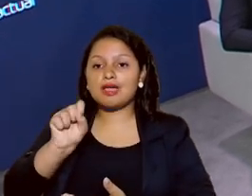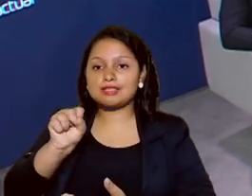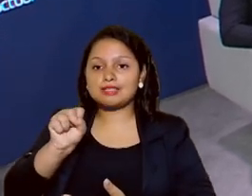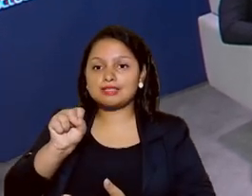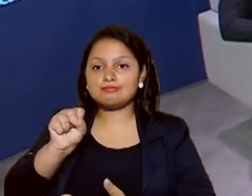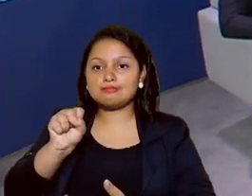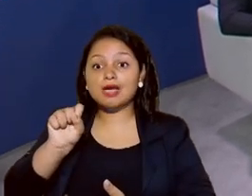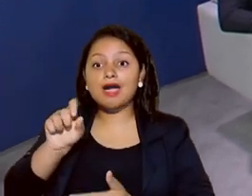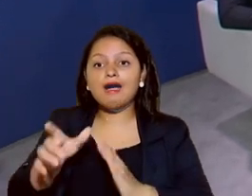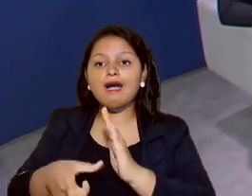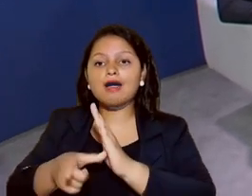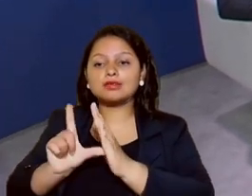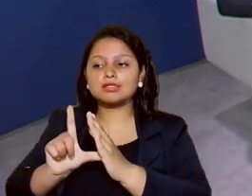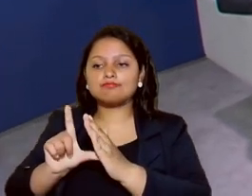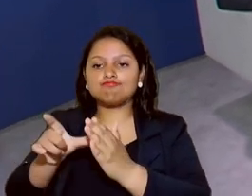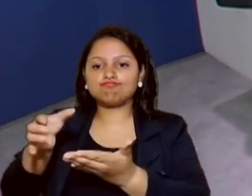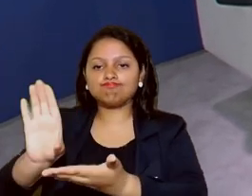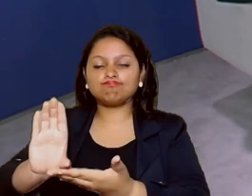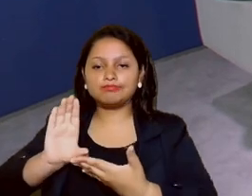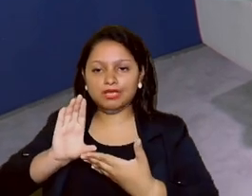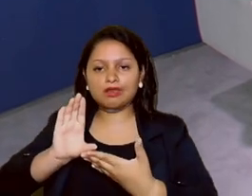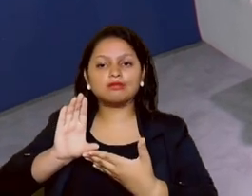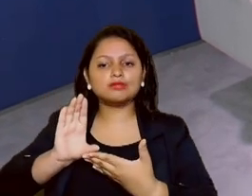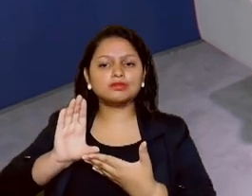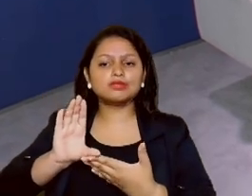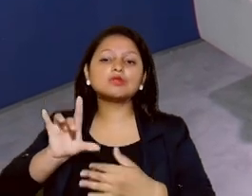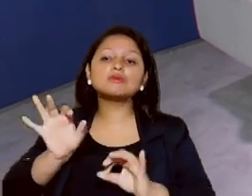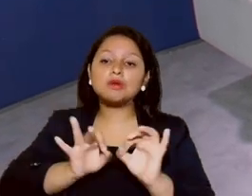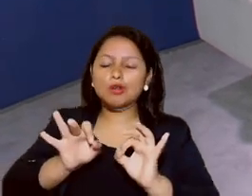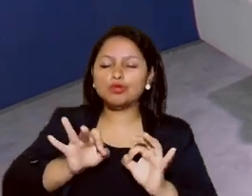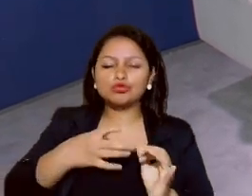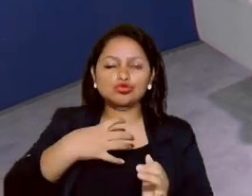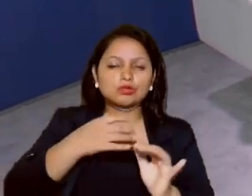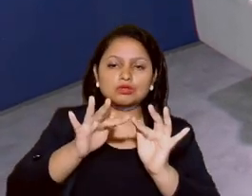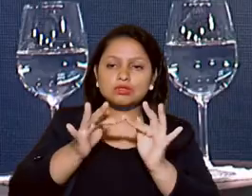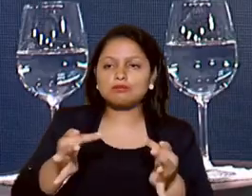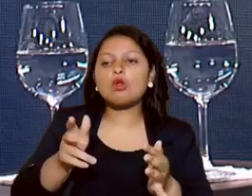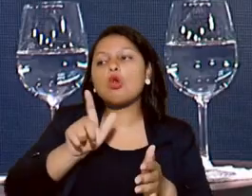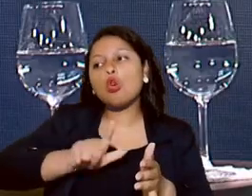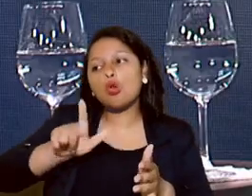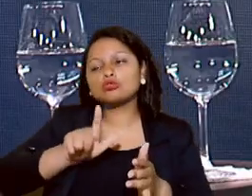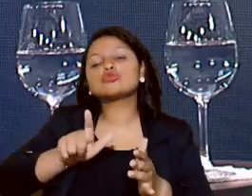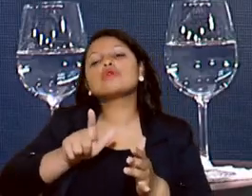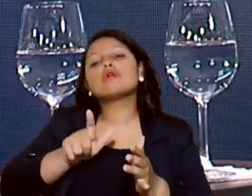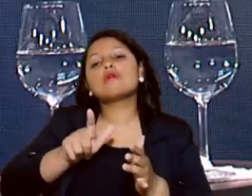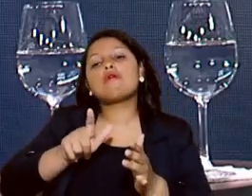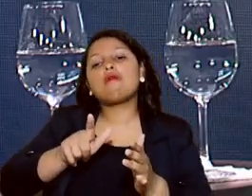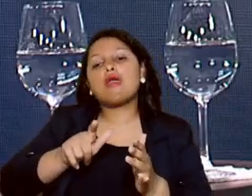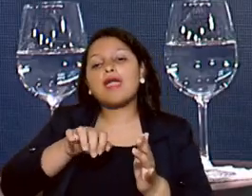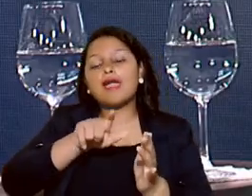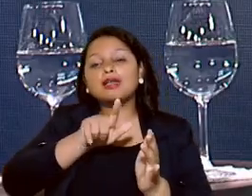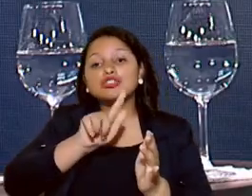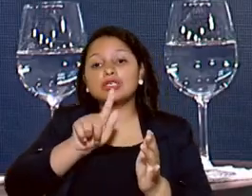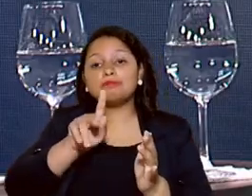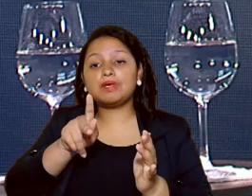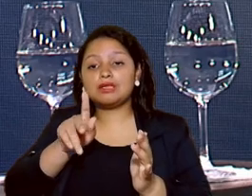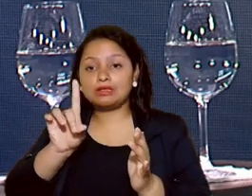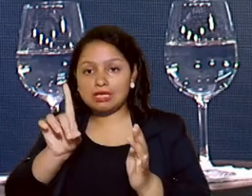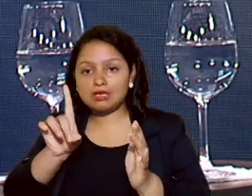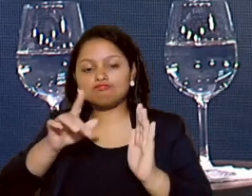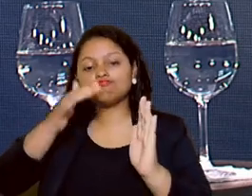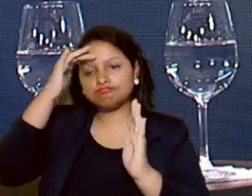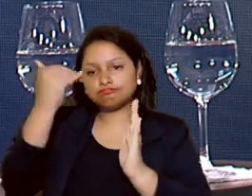mais simples do que a dez anos atrás certo isso claro respeitando lgpd respeitando com segurança com todas